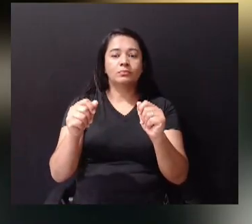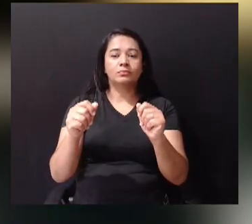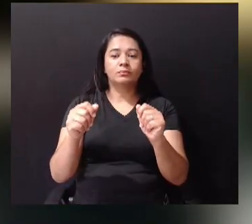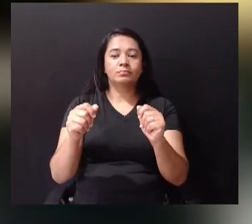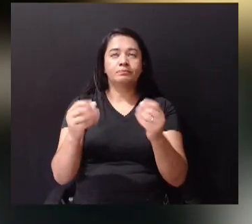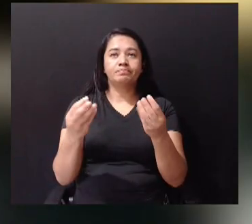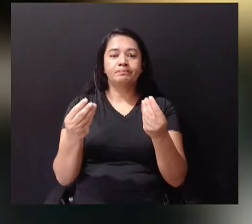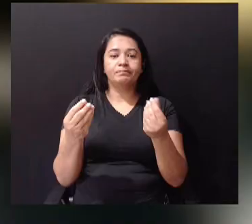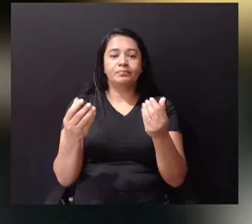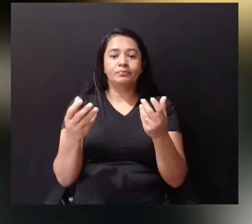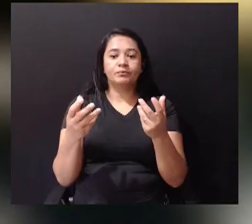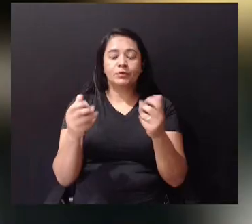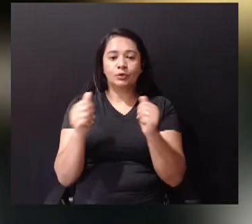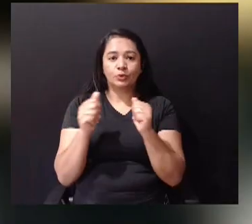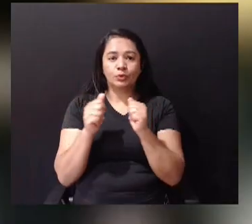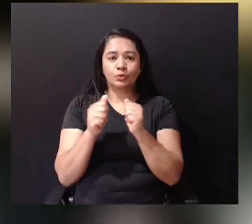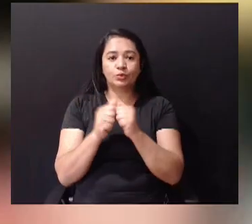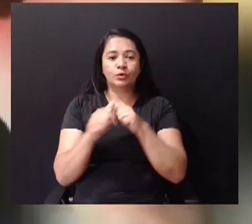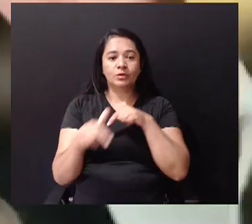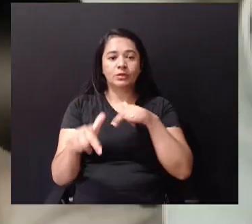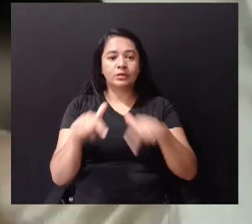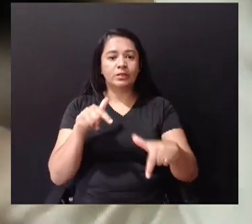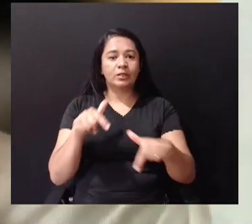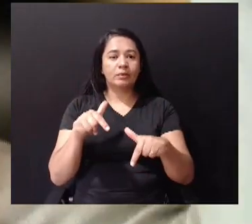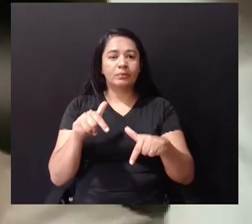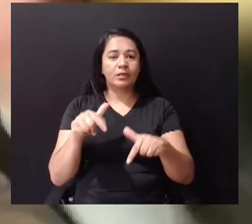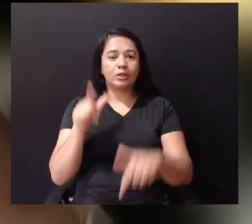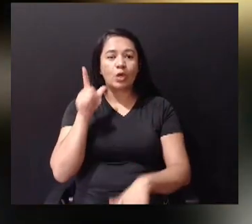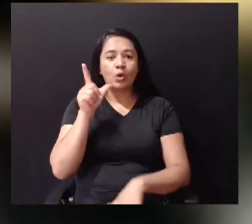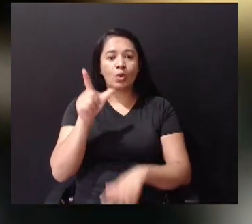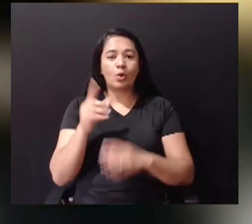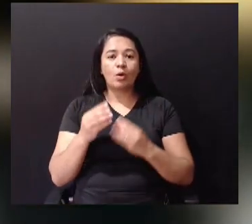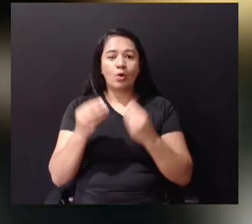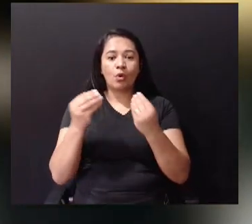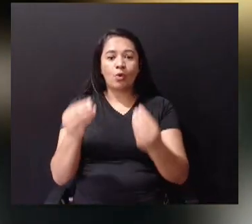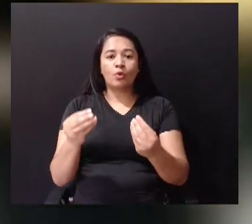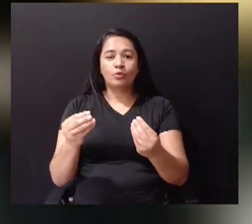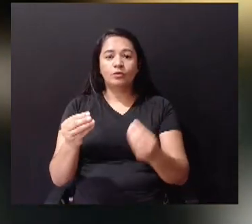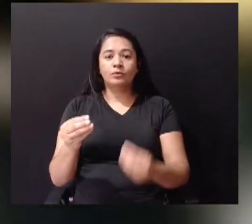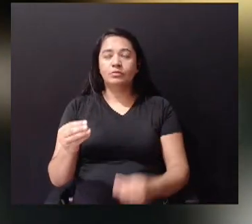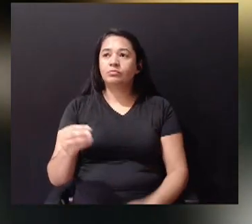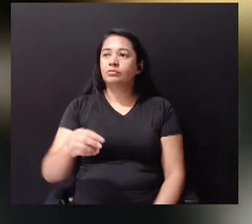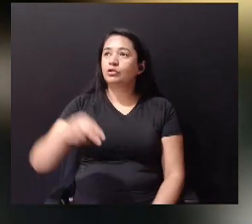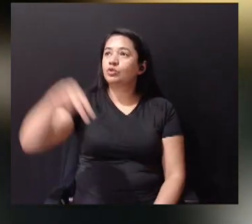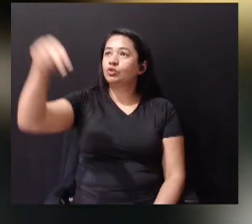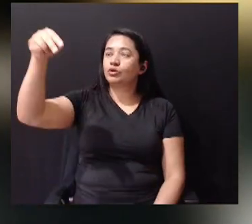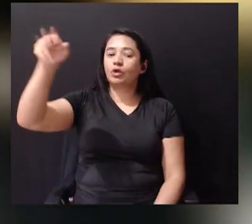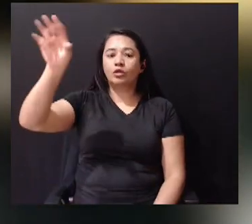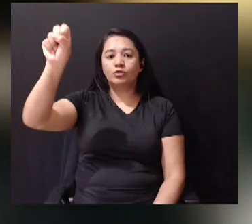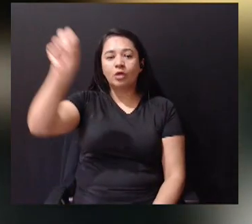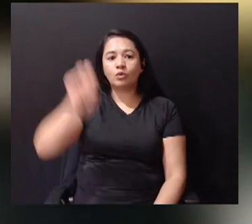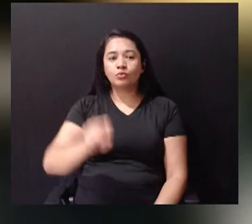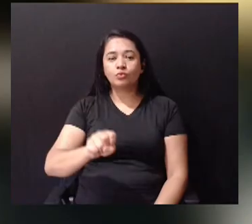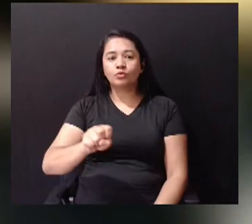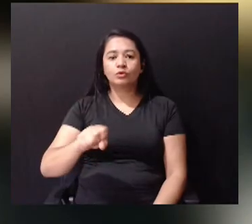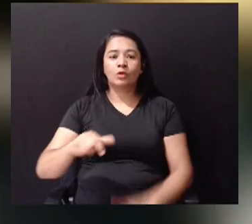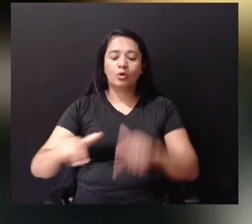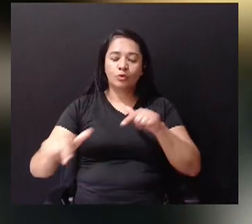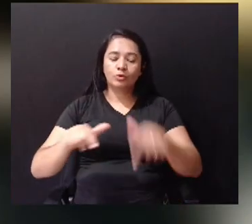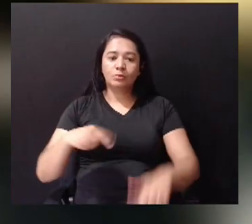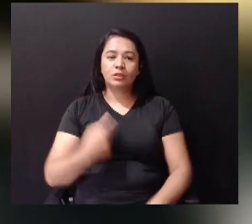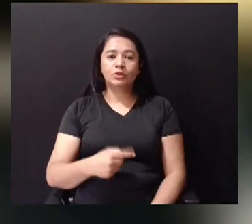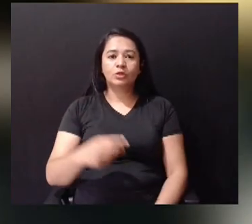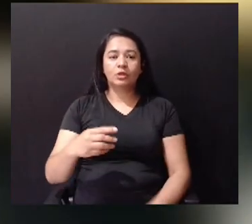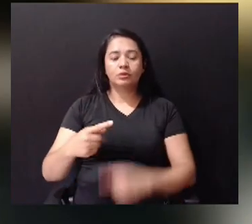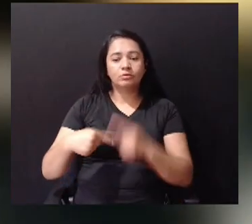juntos trabalhando para que seja oferecido do norte do país ao sul do país, esse é um trabalho que a gente desenvolve, uma